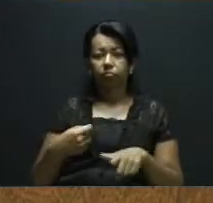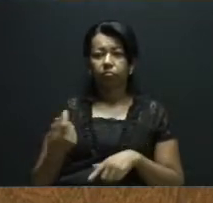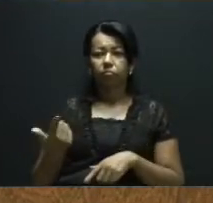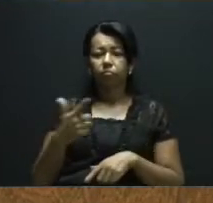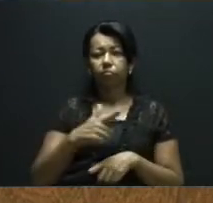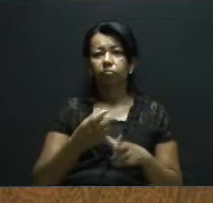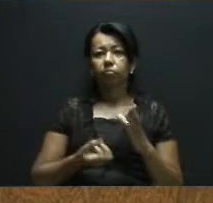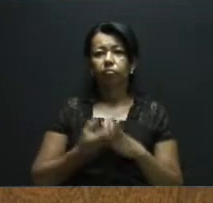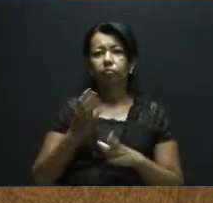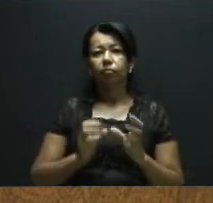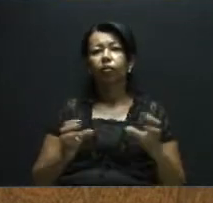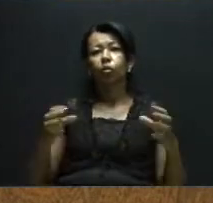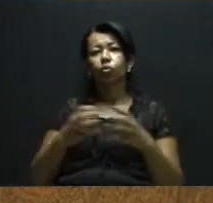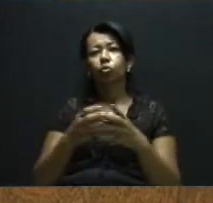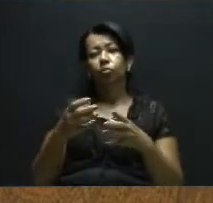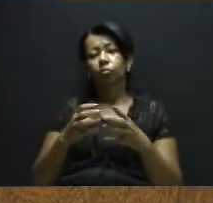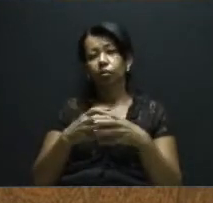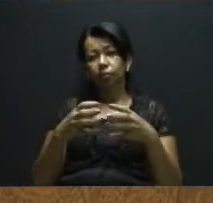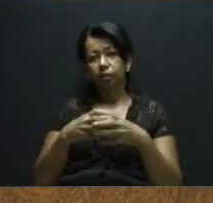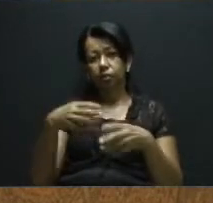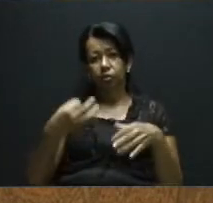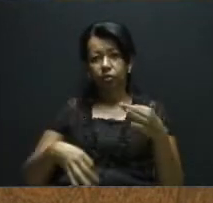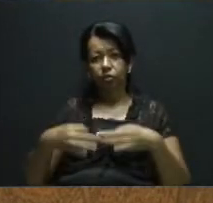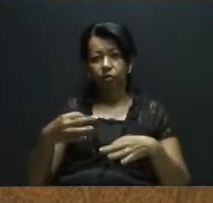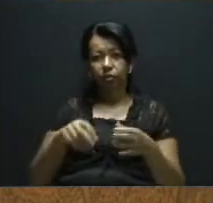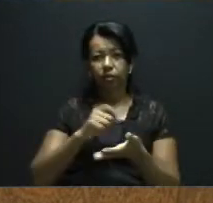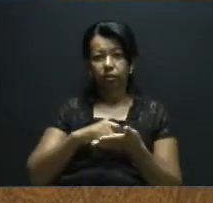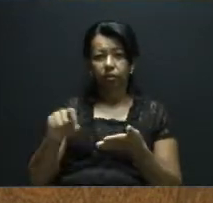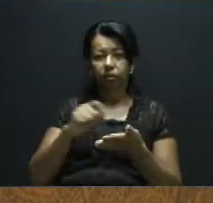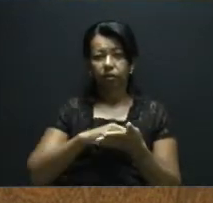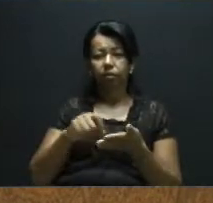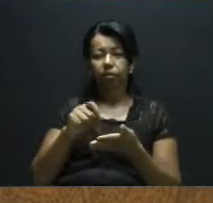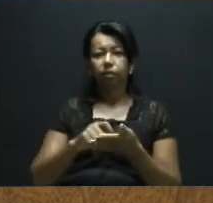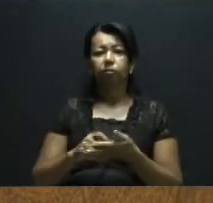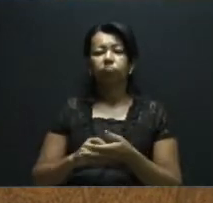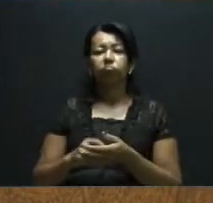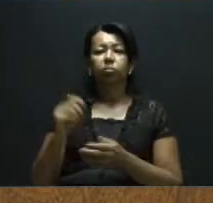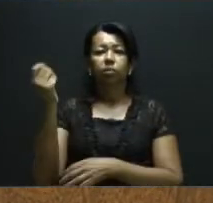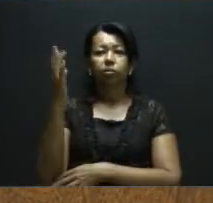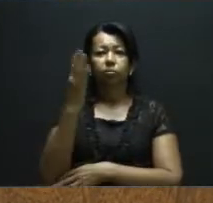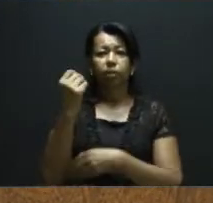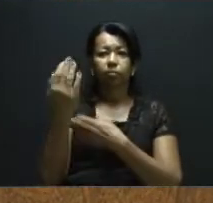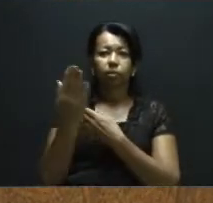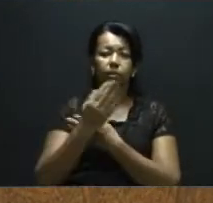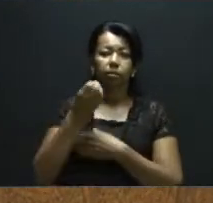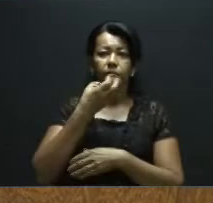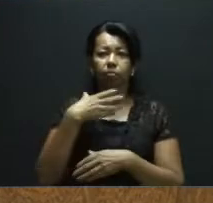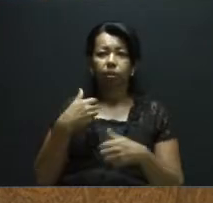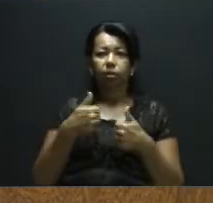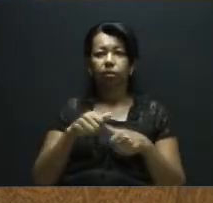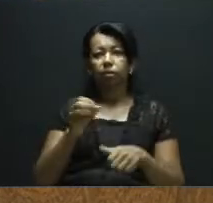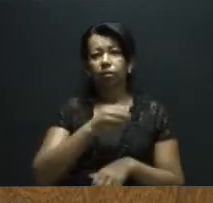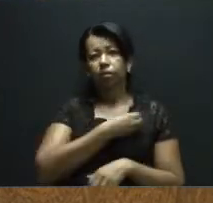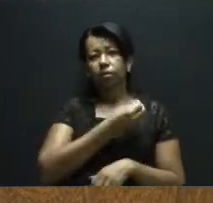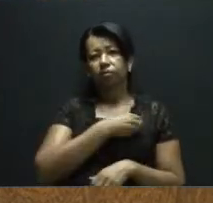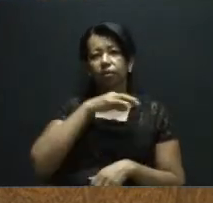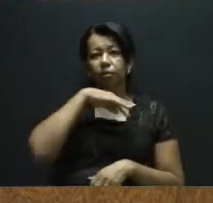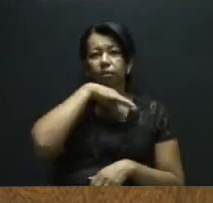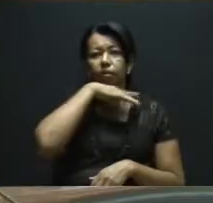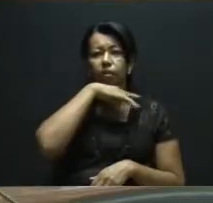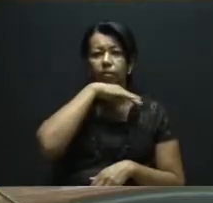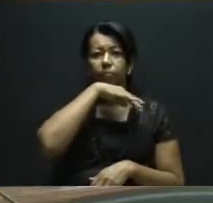exarado em conjunto pelas comissões de justiça e redação e de meio ambiente proteção e bem-estar da vida animal